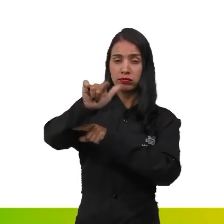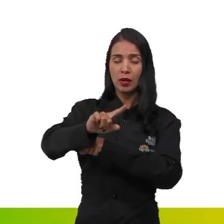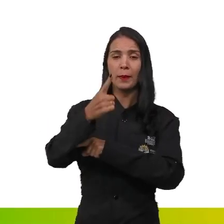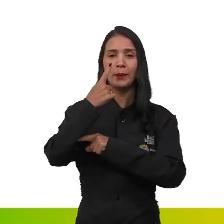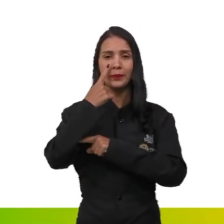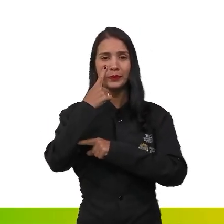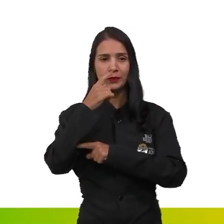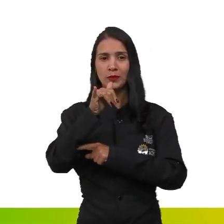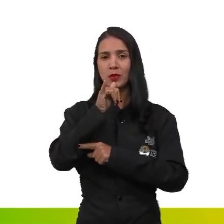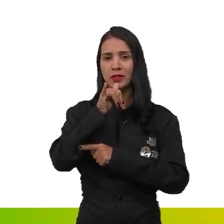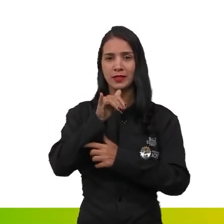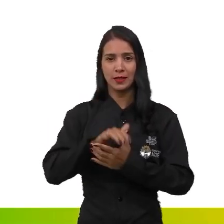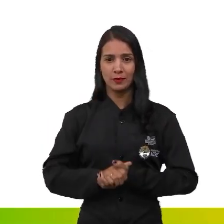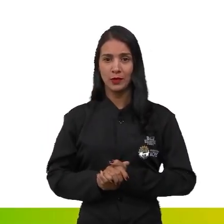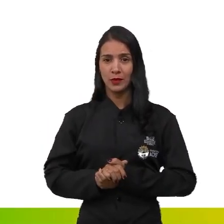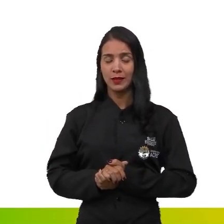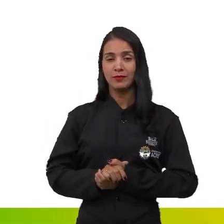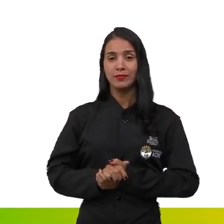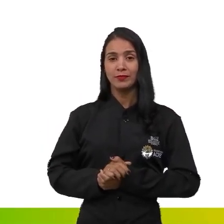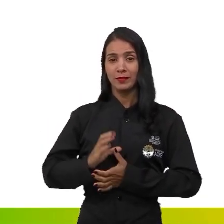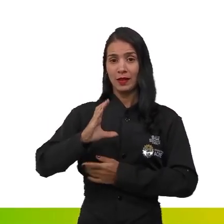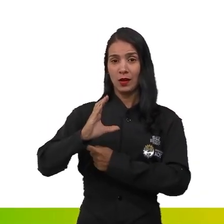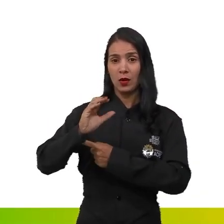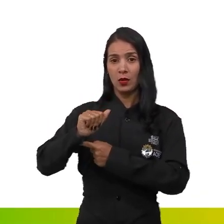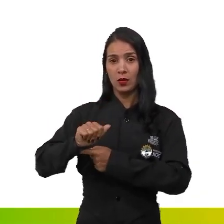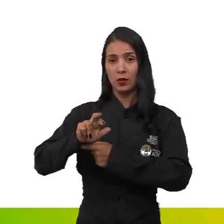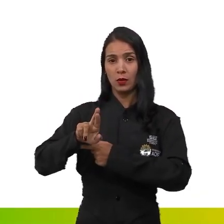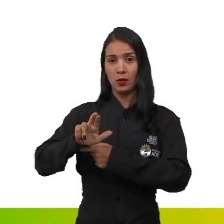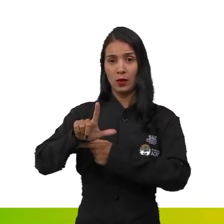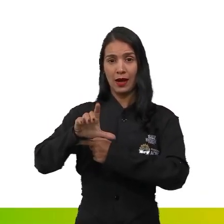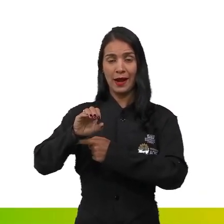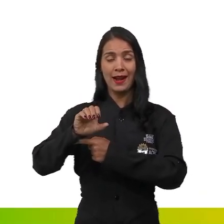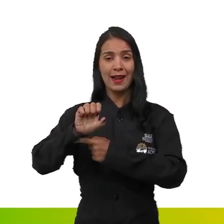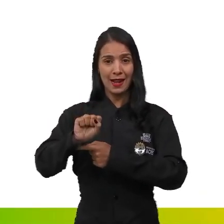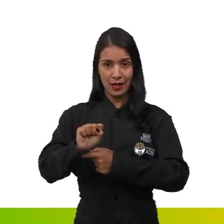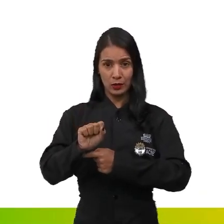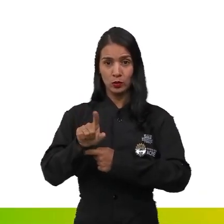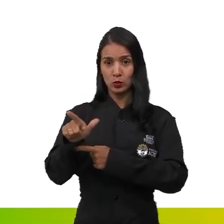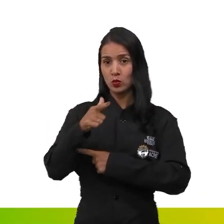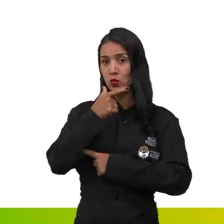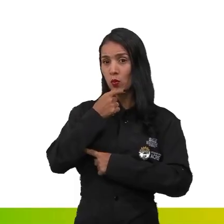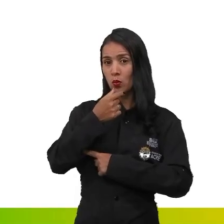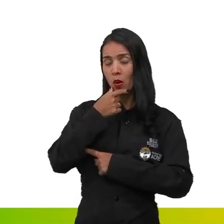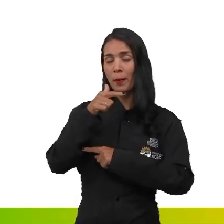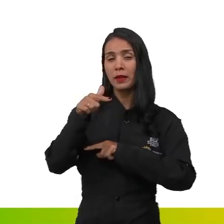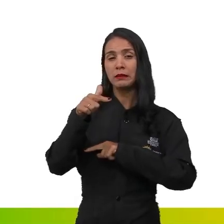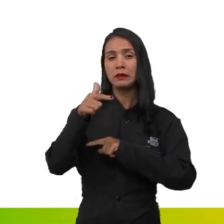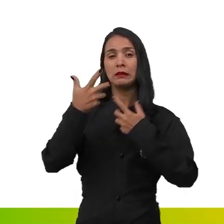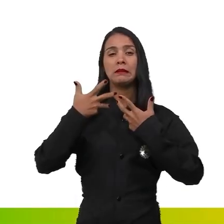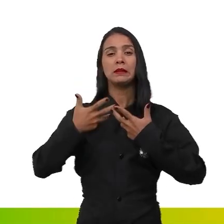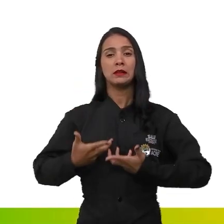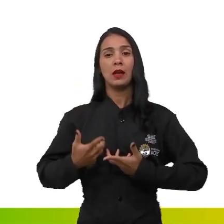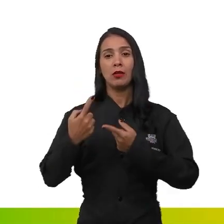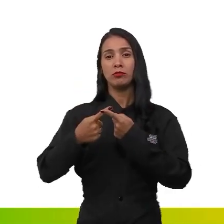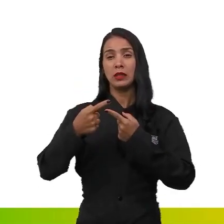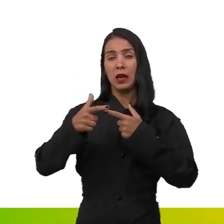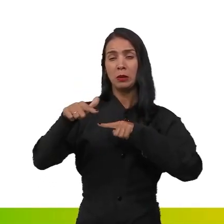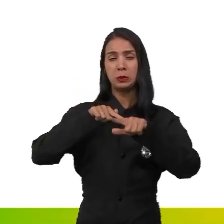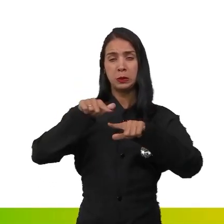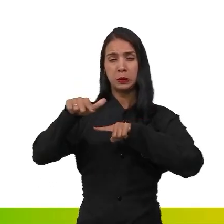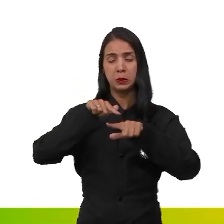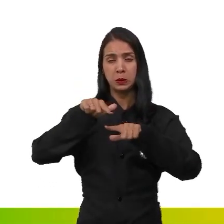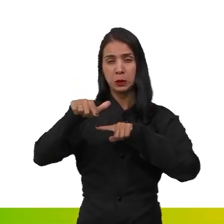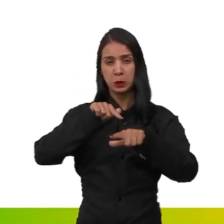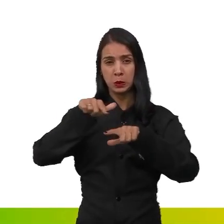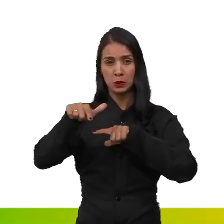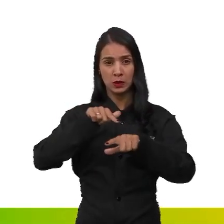só. Carlos está cansado, ponto. Ele trabalhou muitas horas hoje.